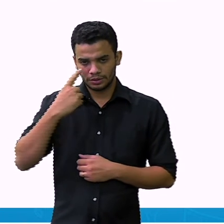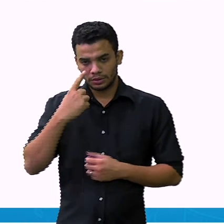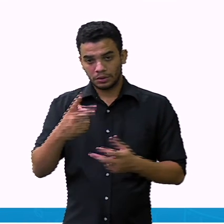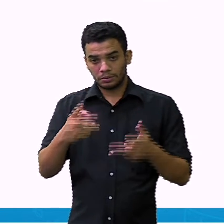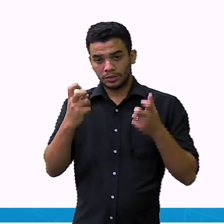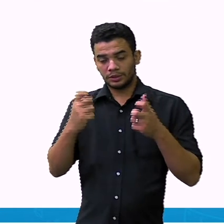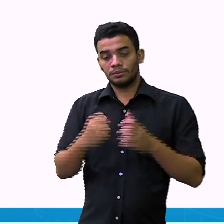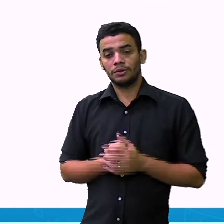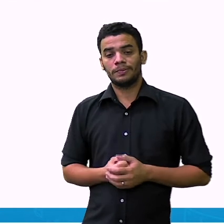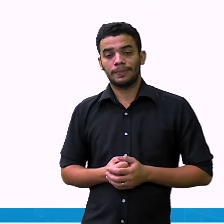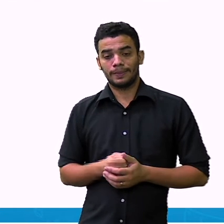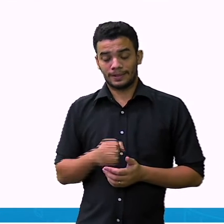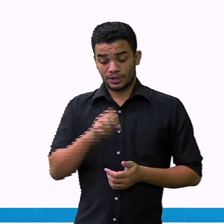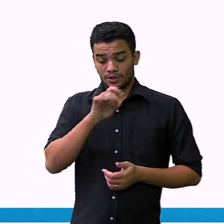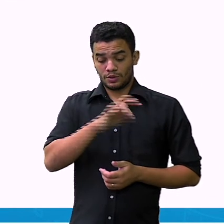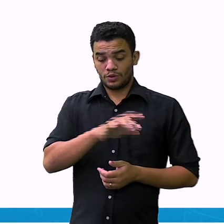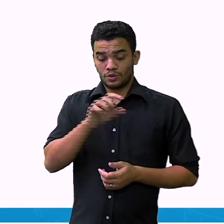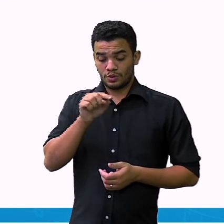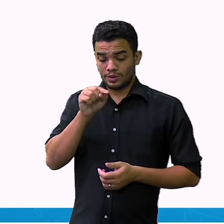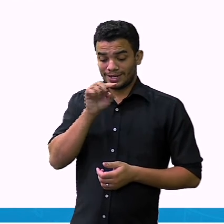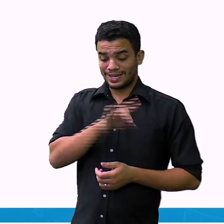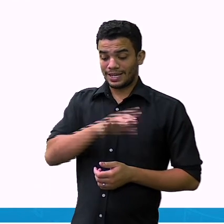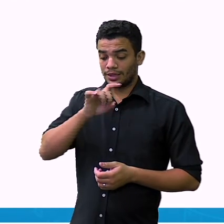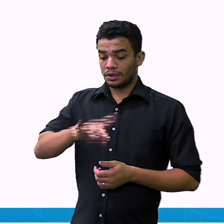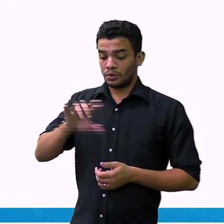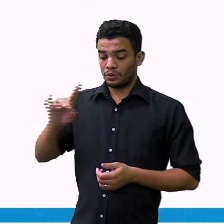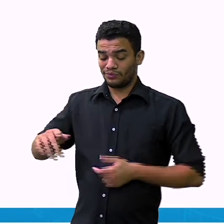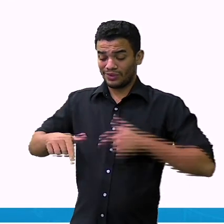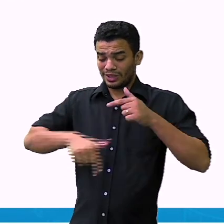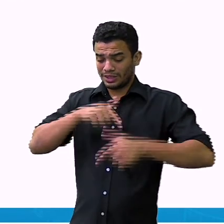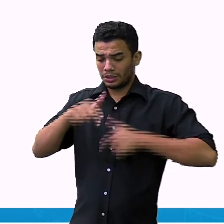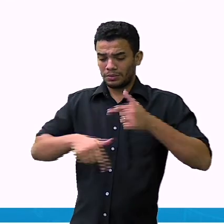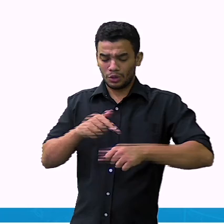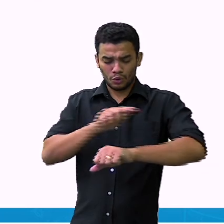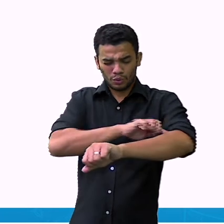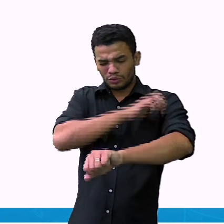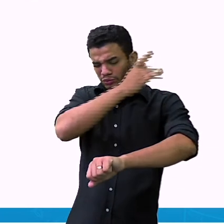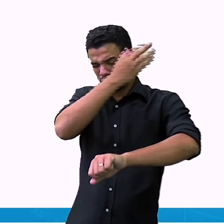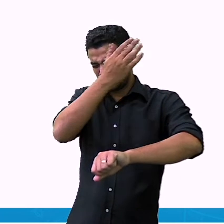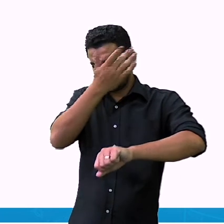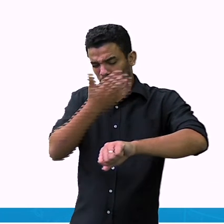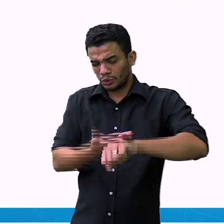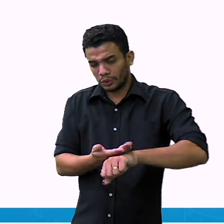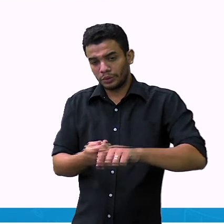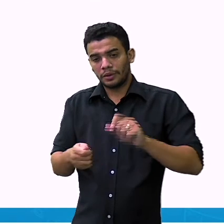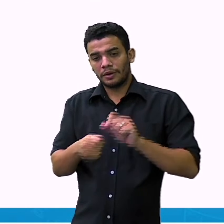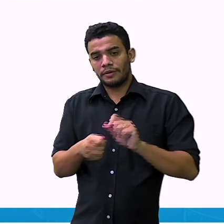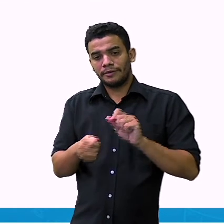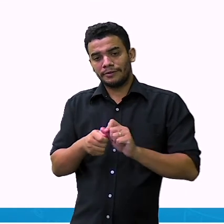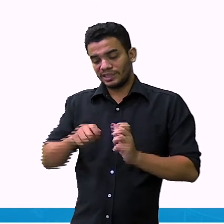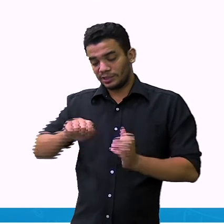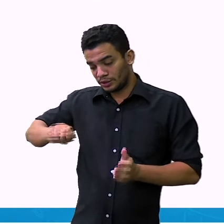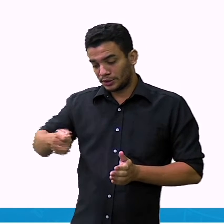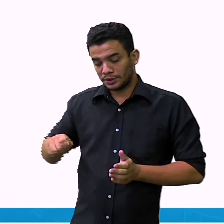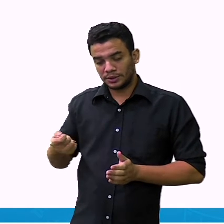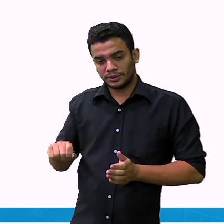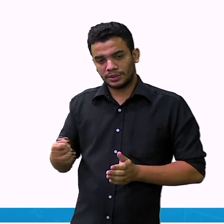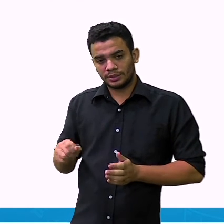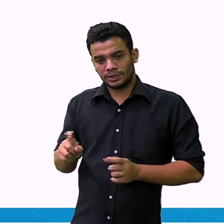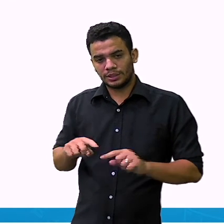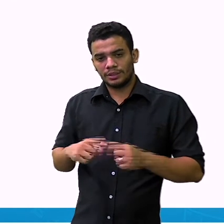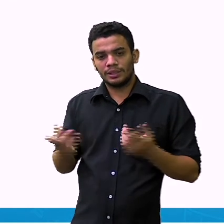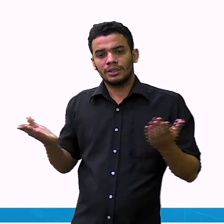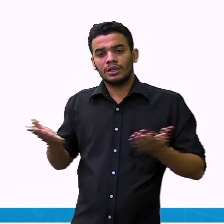chaves durante um dia de trabalho, mas antes de respondermos, nós vamos analisar a quantidade de chaves